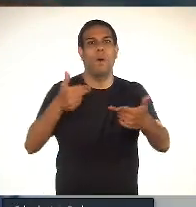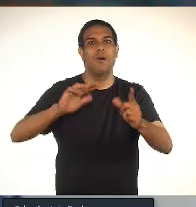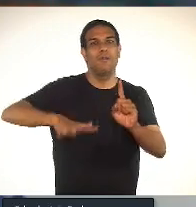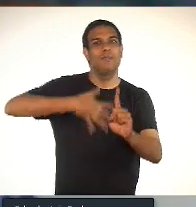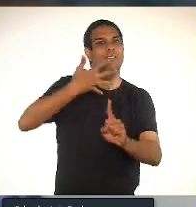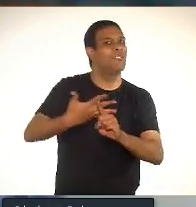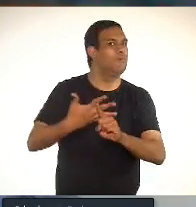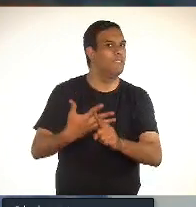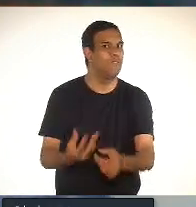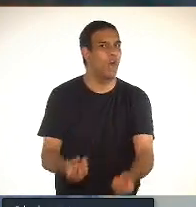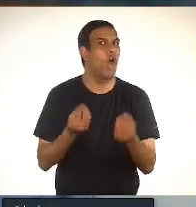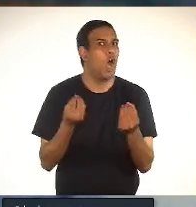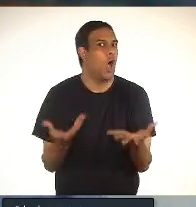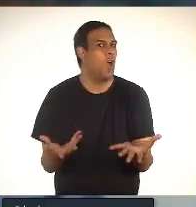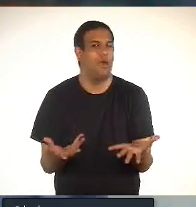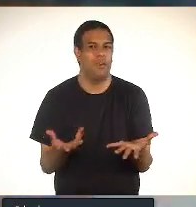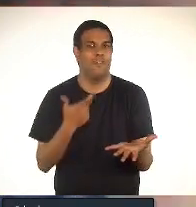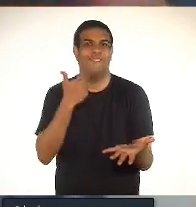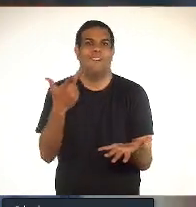dar